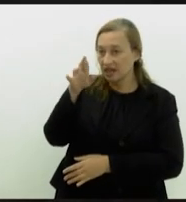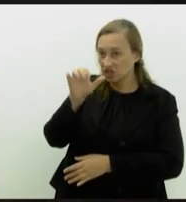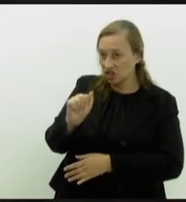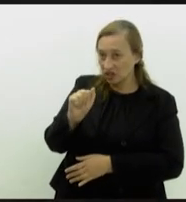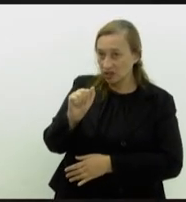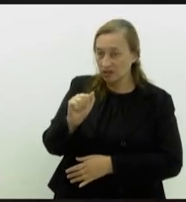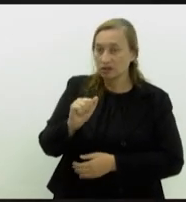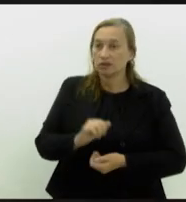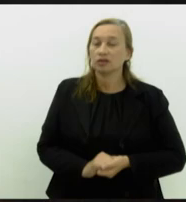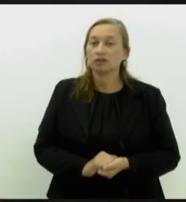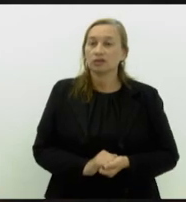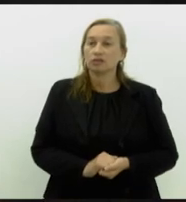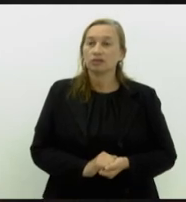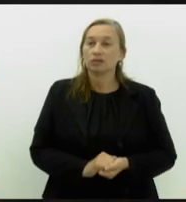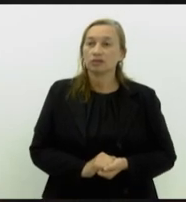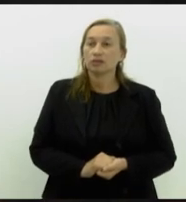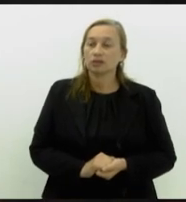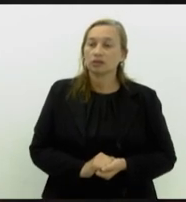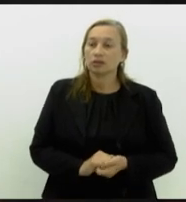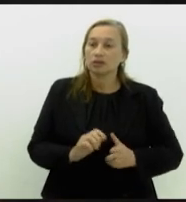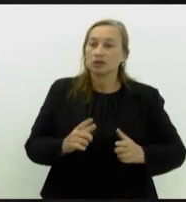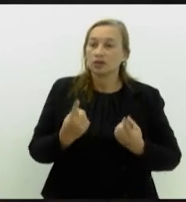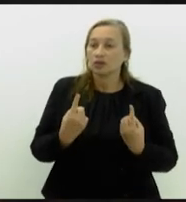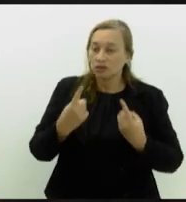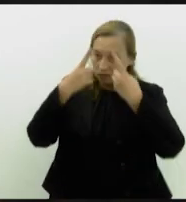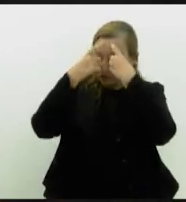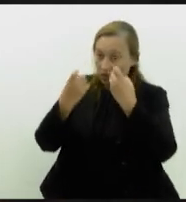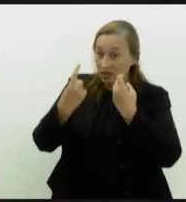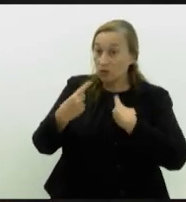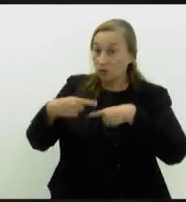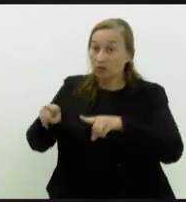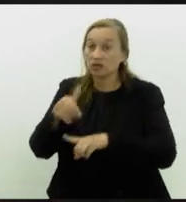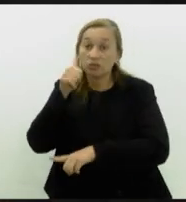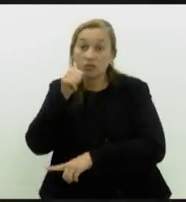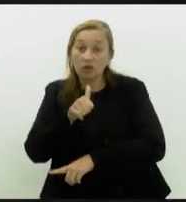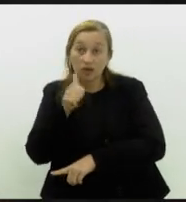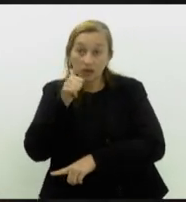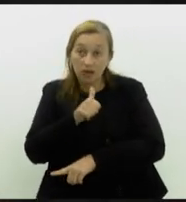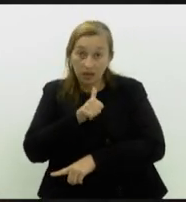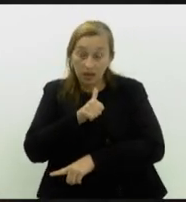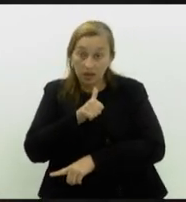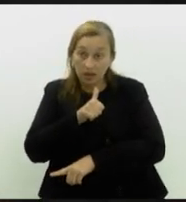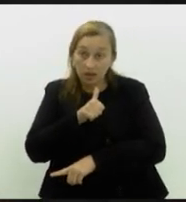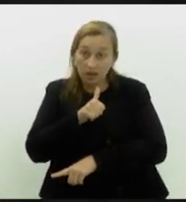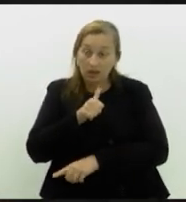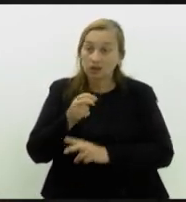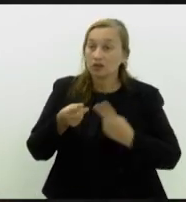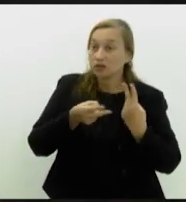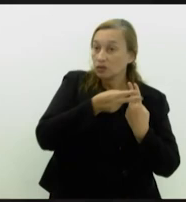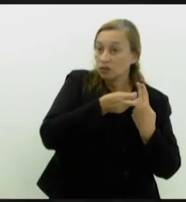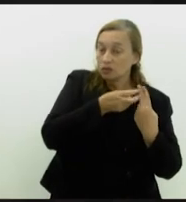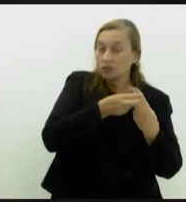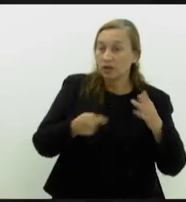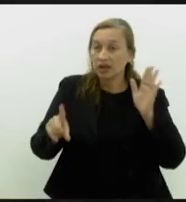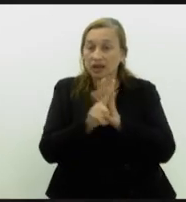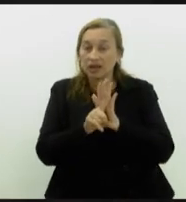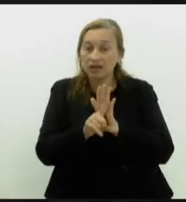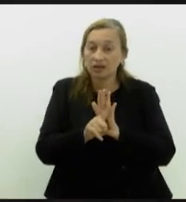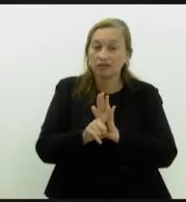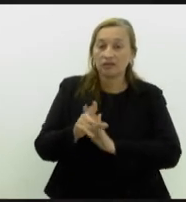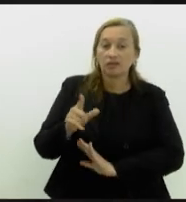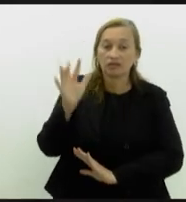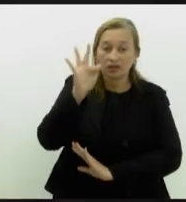lesões causadas por atos de violência contra a mulher, disponibilizada pelo SUS pela Lei Federal número